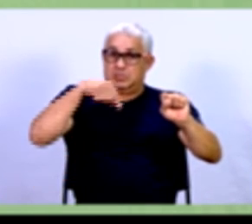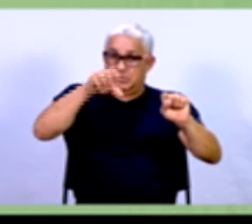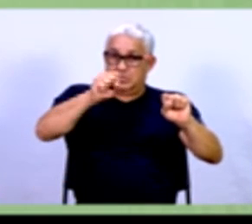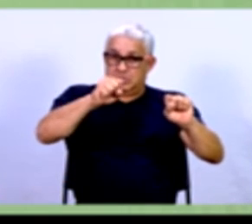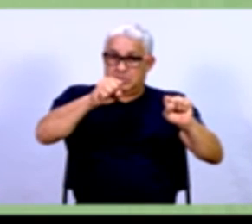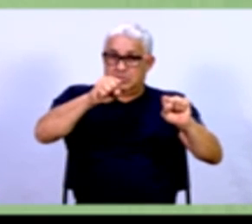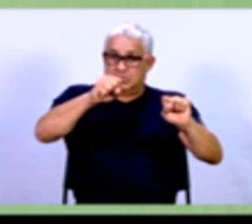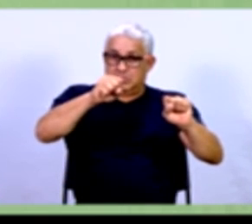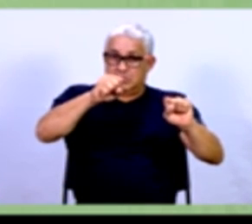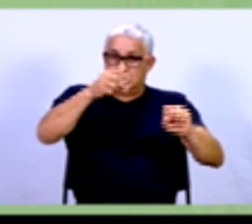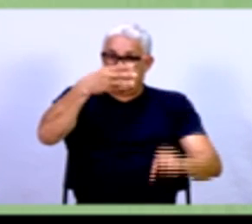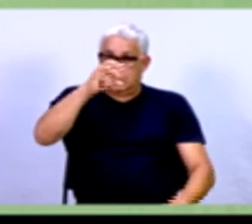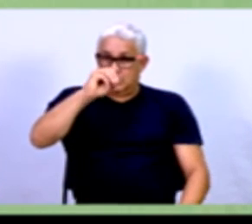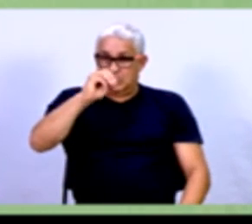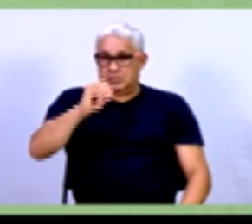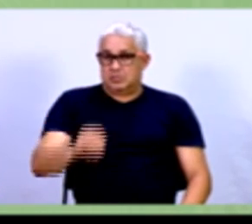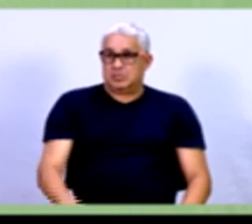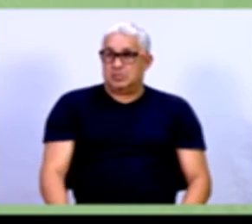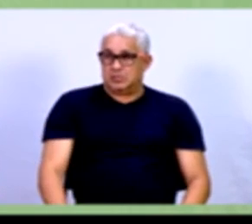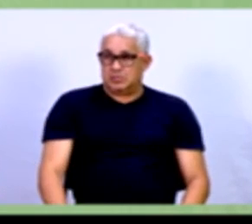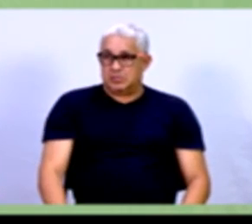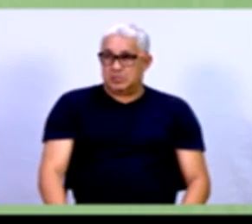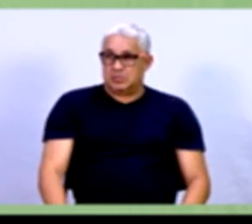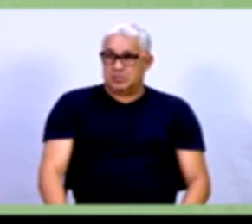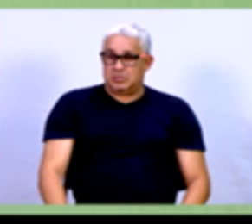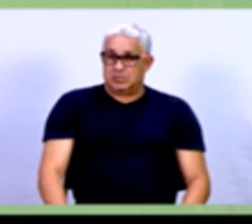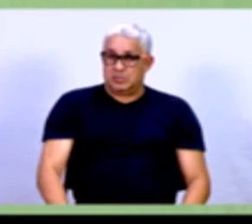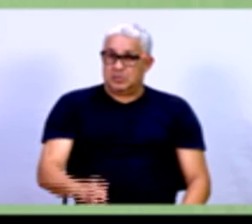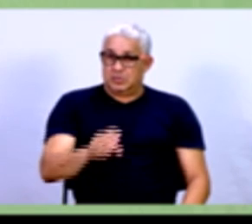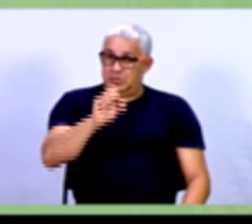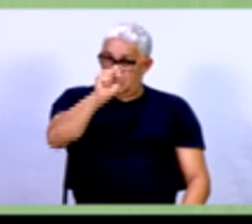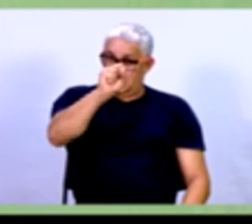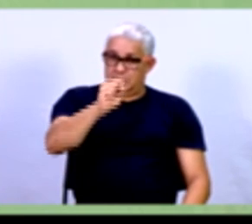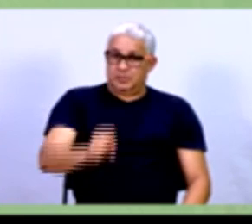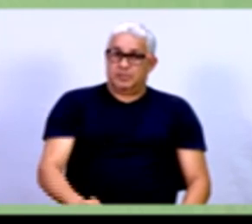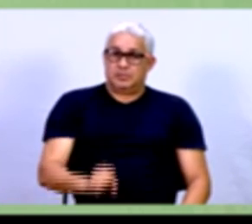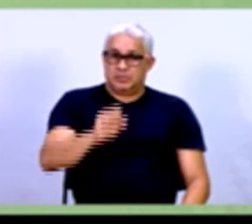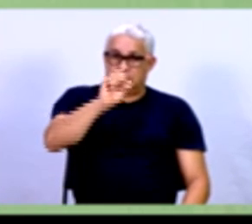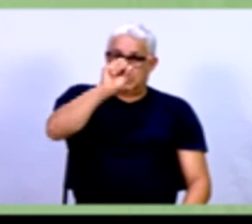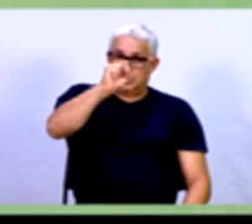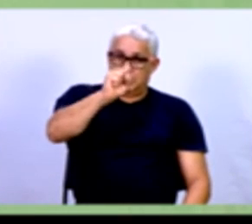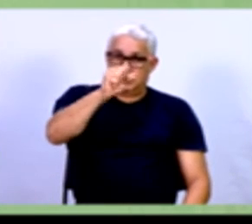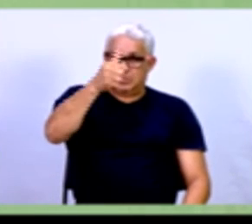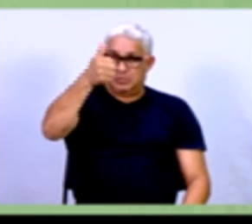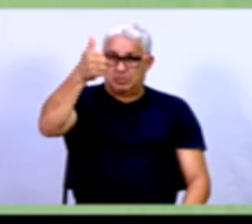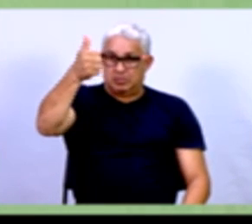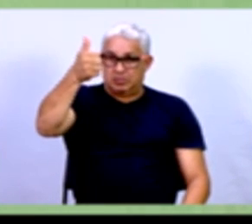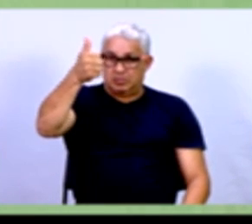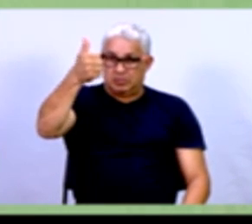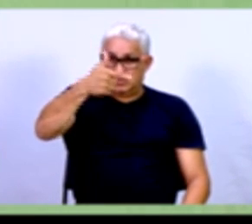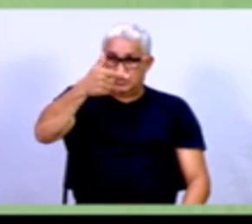830, já está no outro intervalo. Aqui, pessoal, 8. Né? De 812,50 até